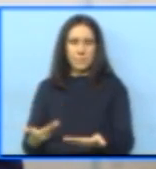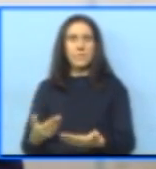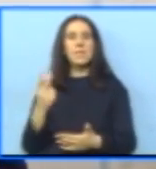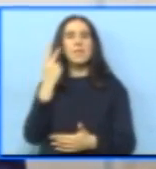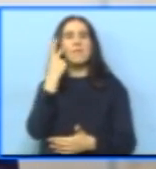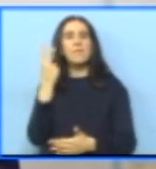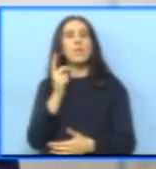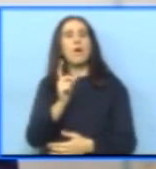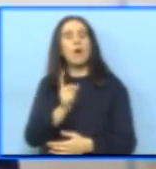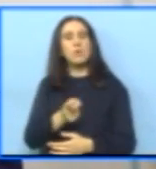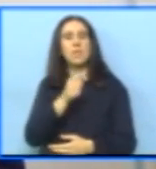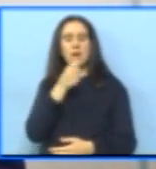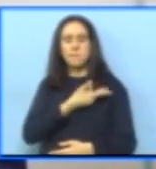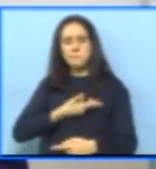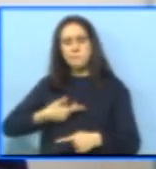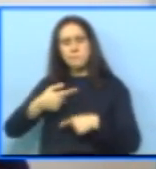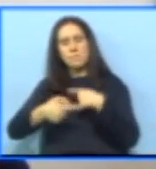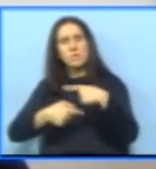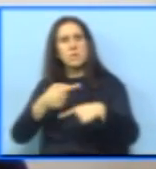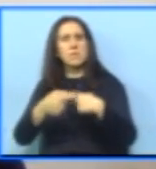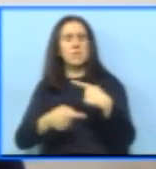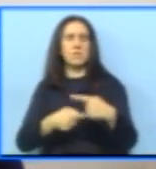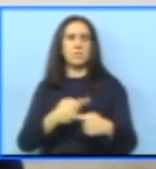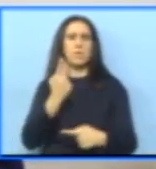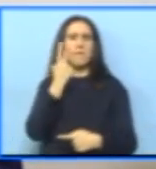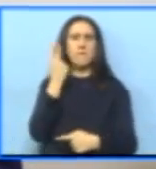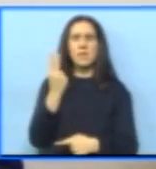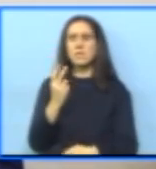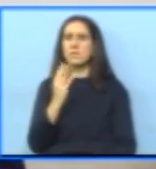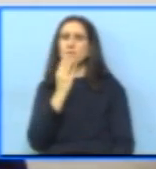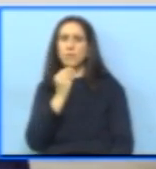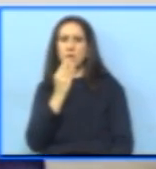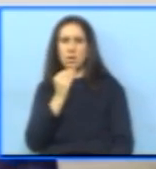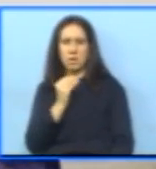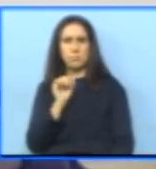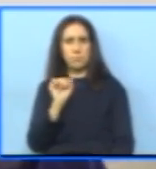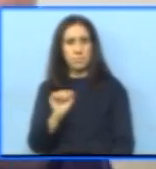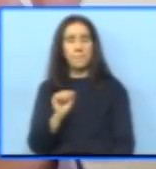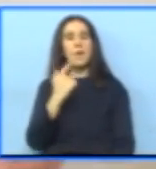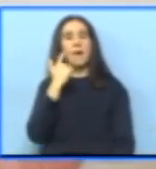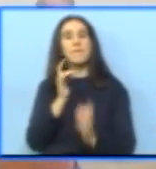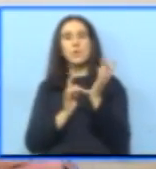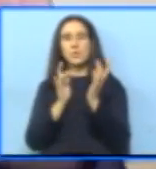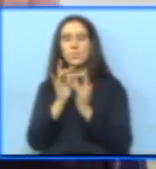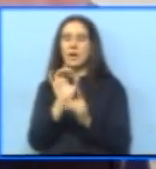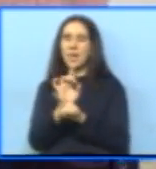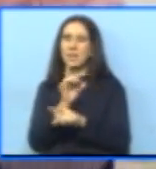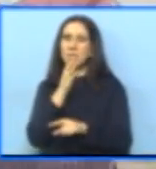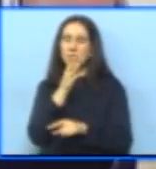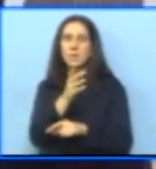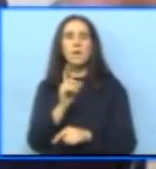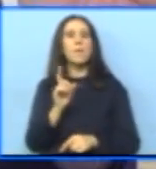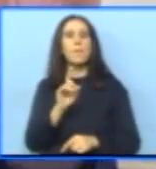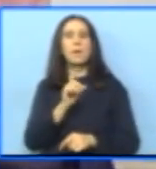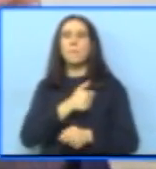por um tradicionalismo, por uma vivência judaica. E Jesus pode estar a querer referir a isso, não como